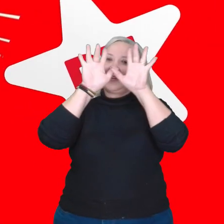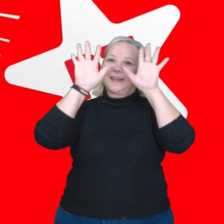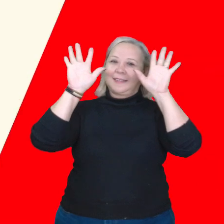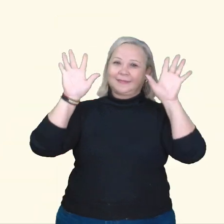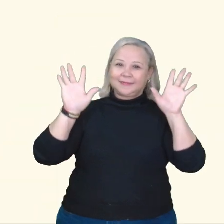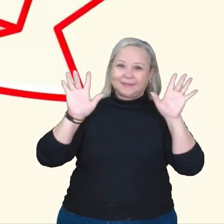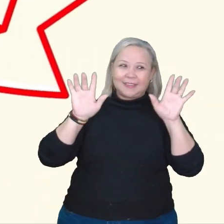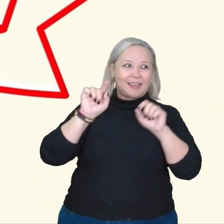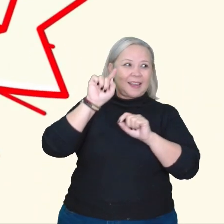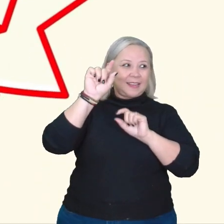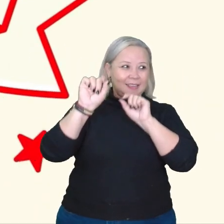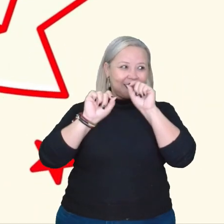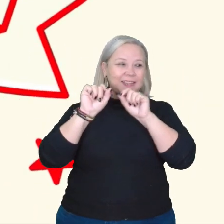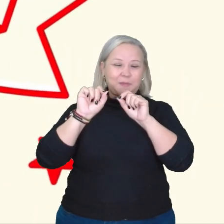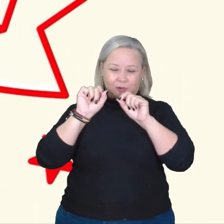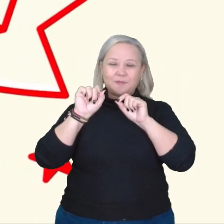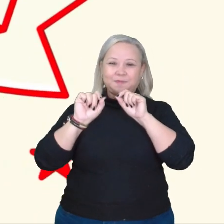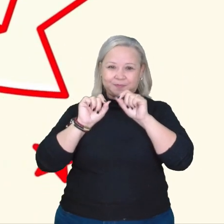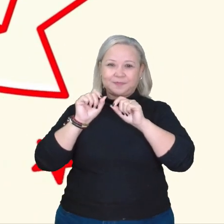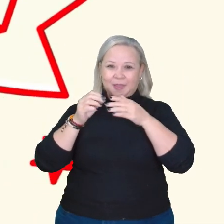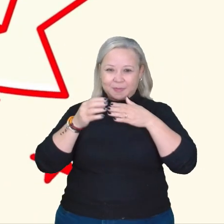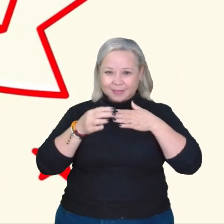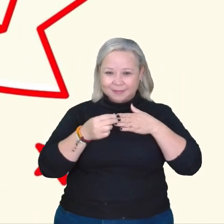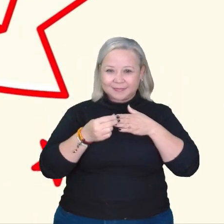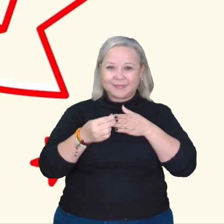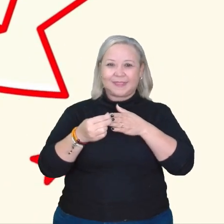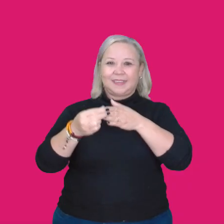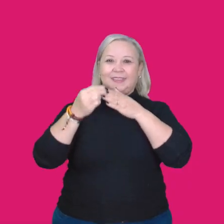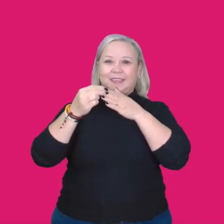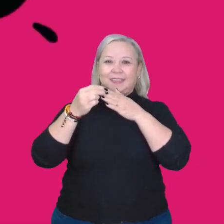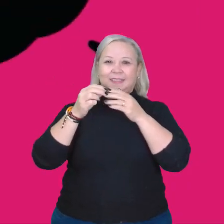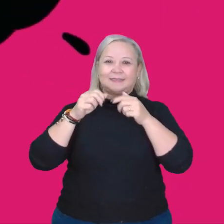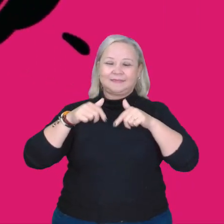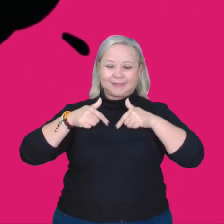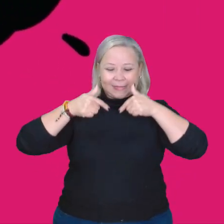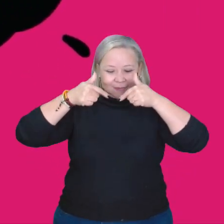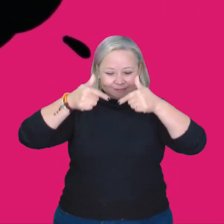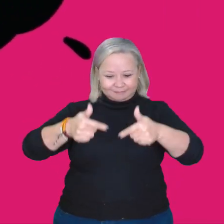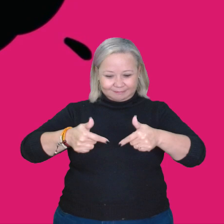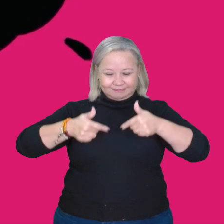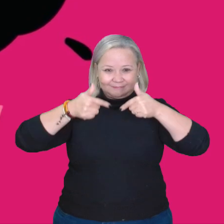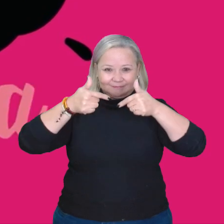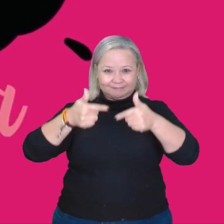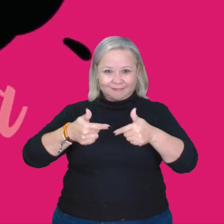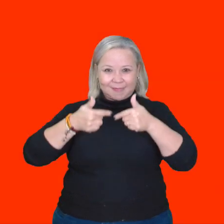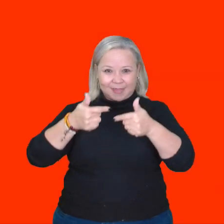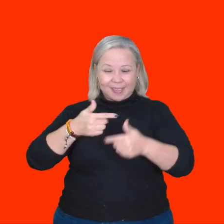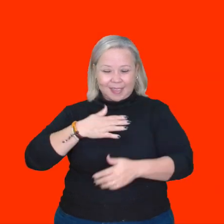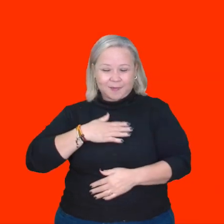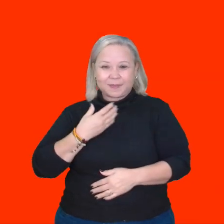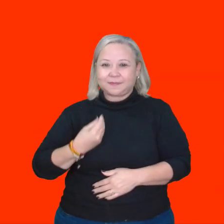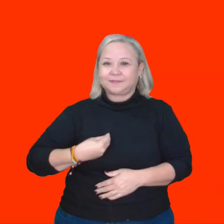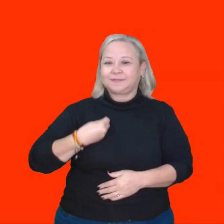brilha, ela é quem vai me guiar. Ser guerreira é minha